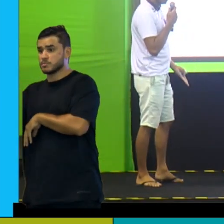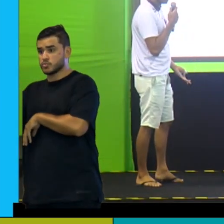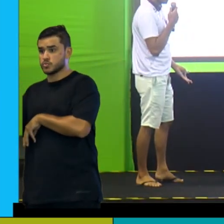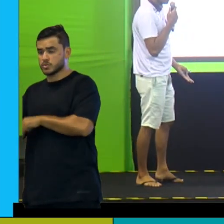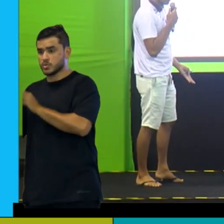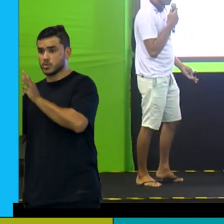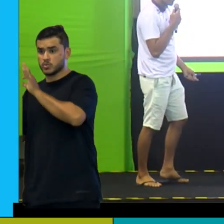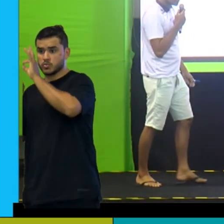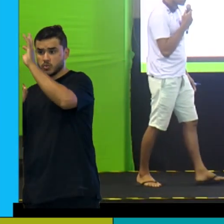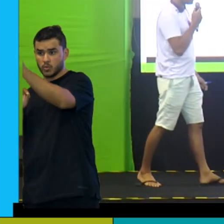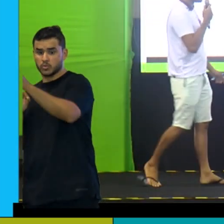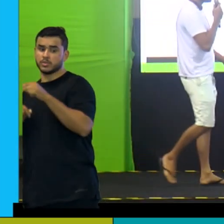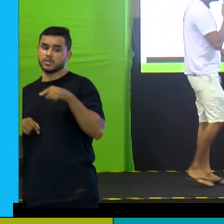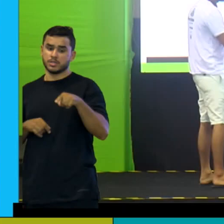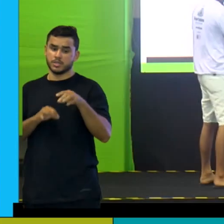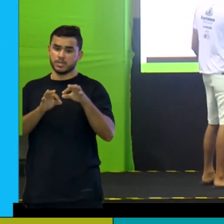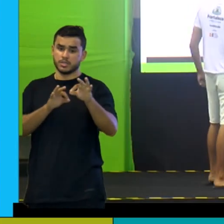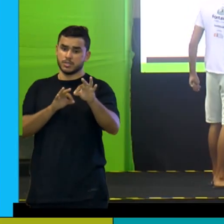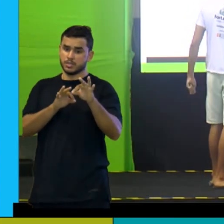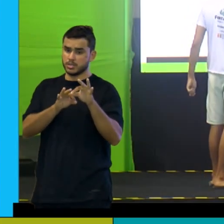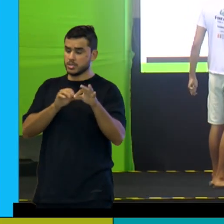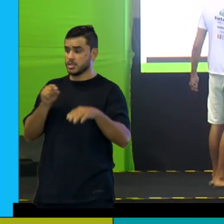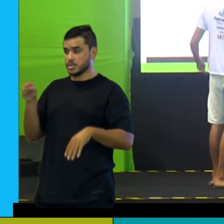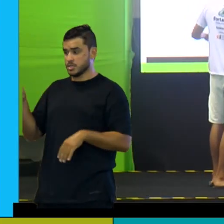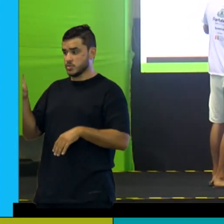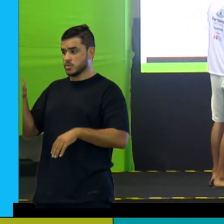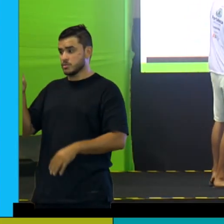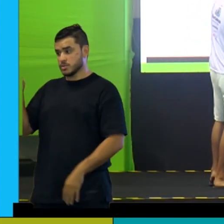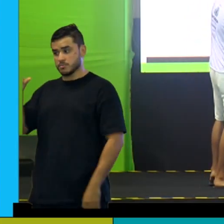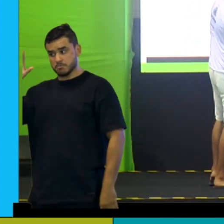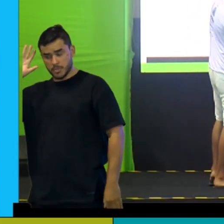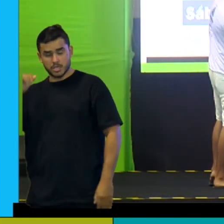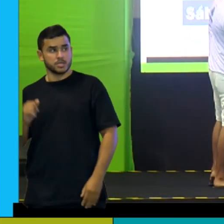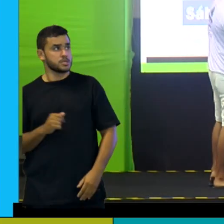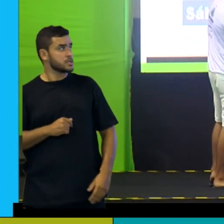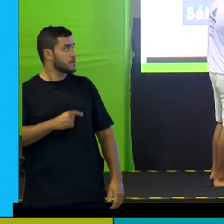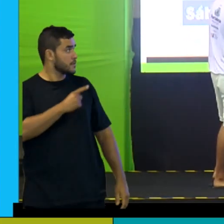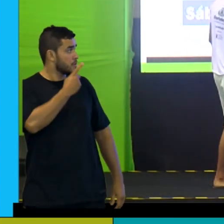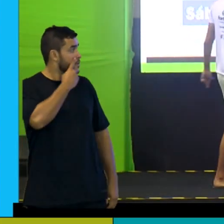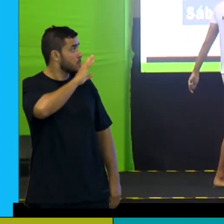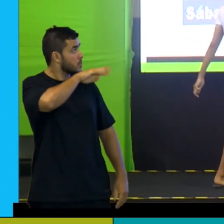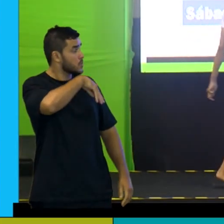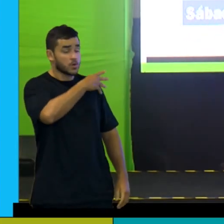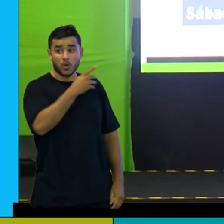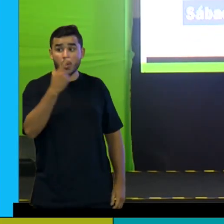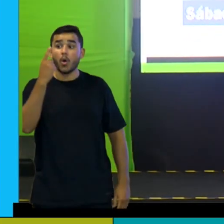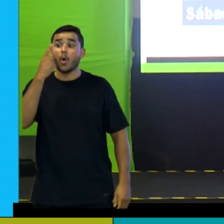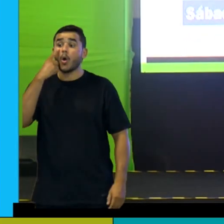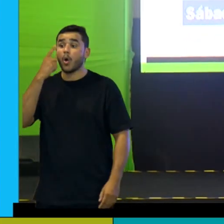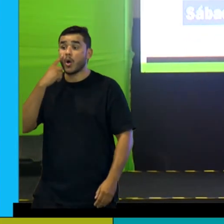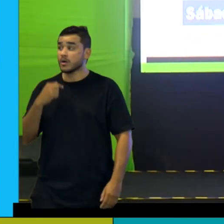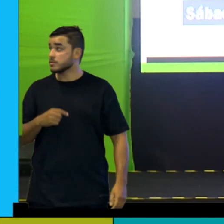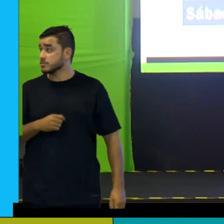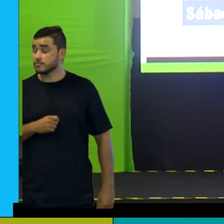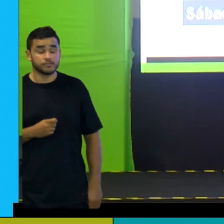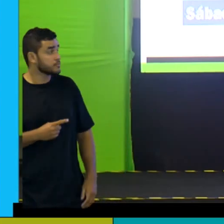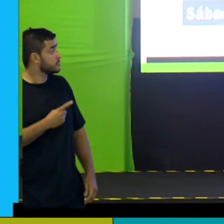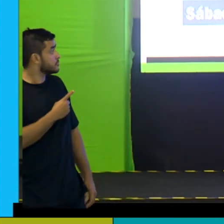ônibus, certo? Então, o que a gente tem que fazer? Vai para a tabelinha. Para compensar ir de